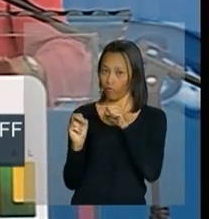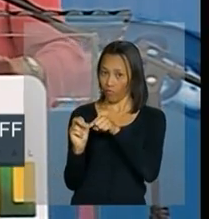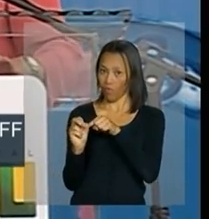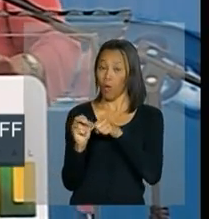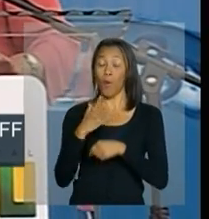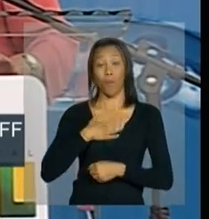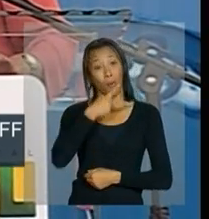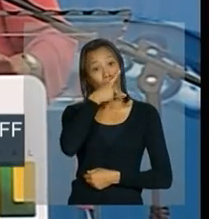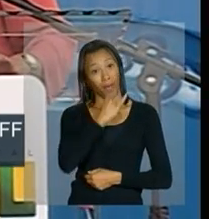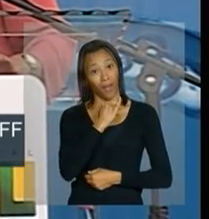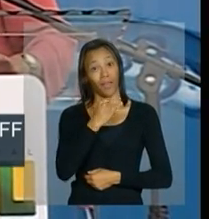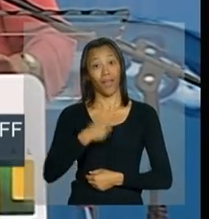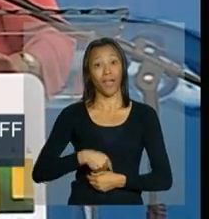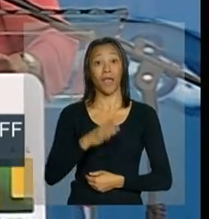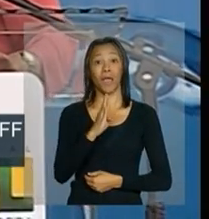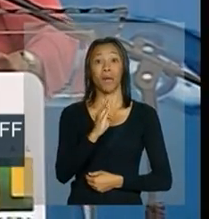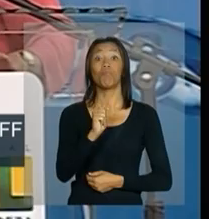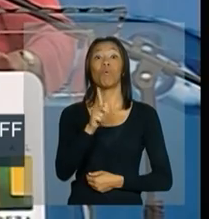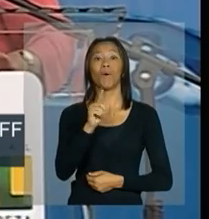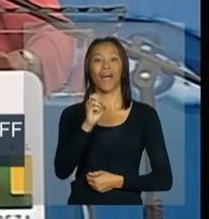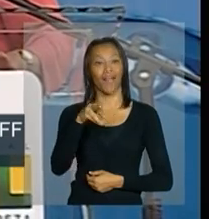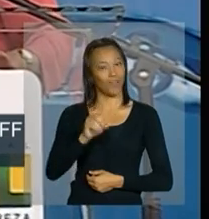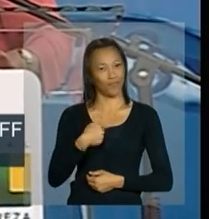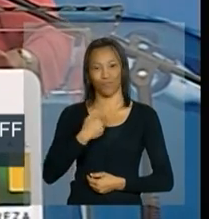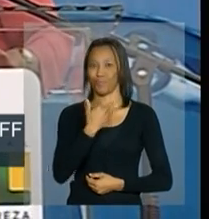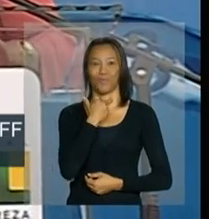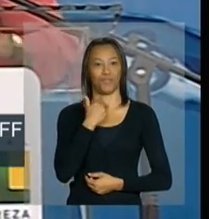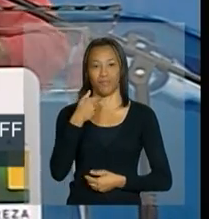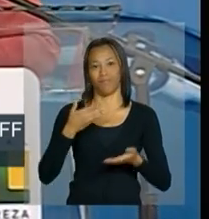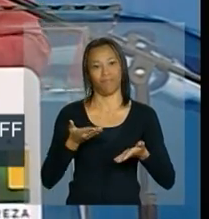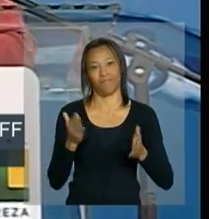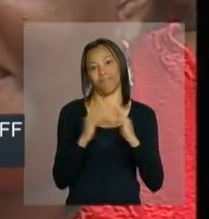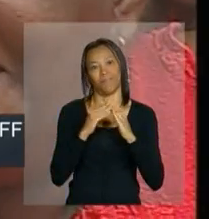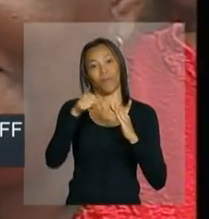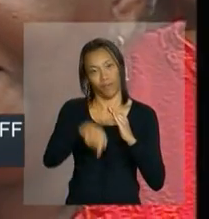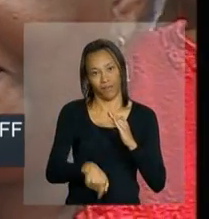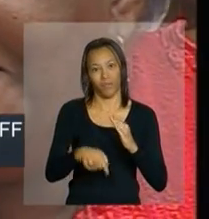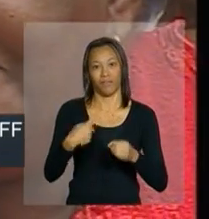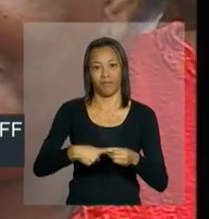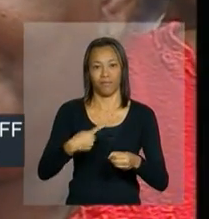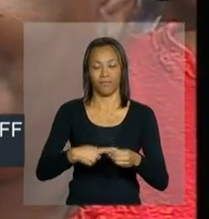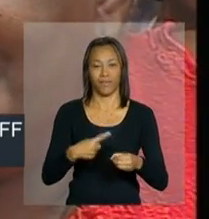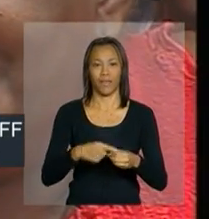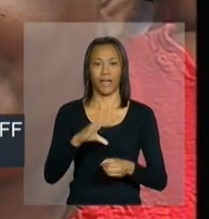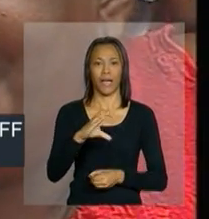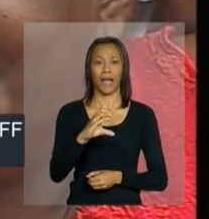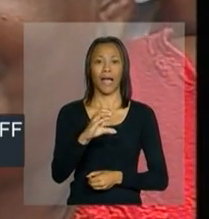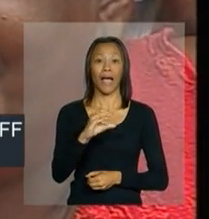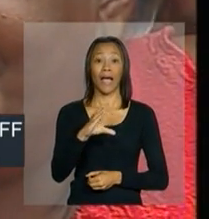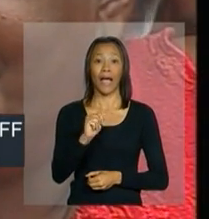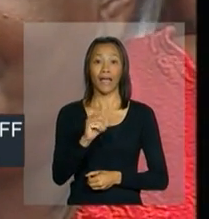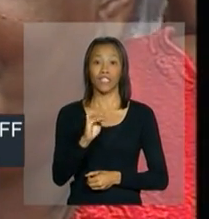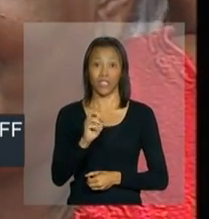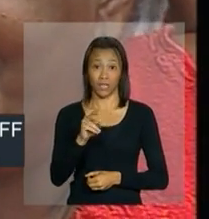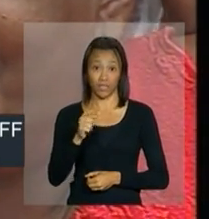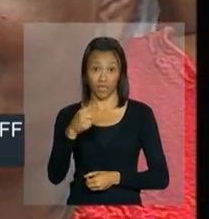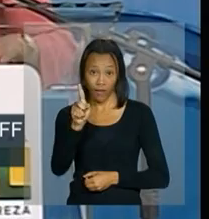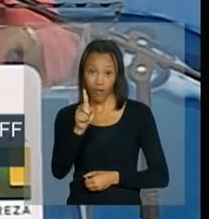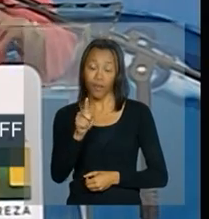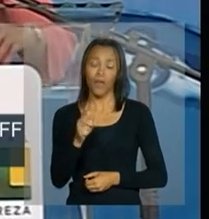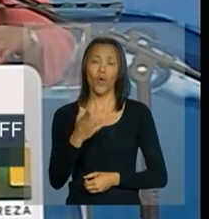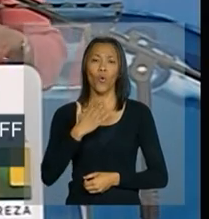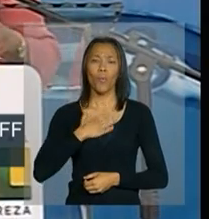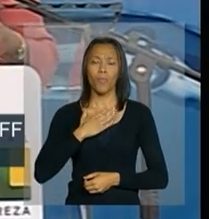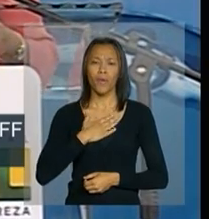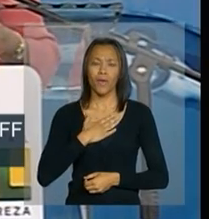Porque meu pai é búlgaro, então eu não podia morar em Caetité. Meu bisavô, que chamava,